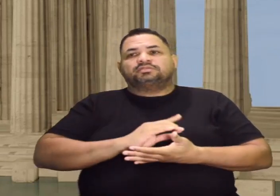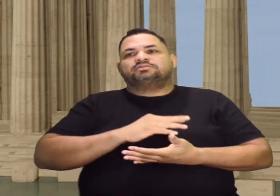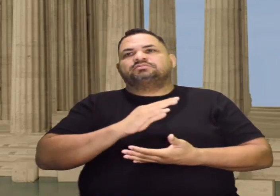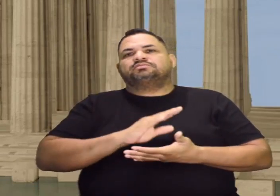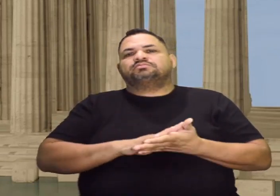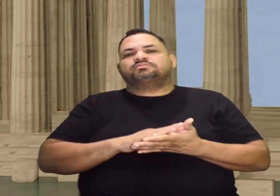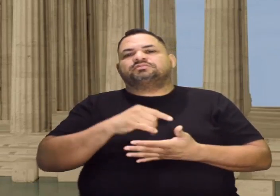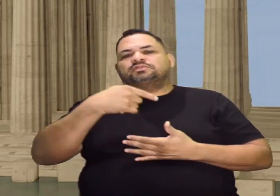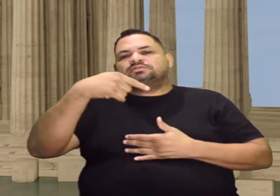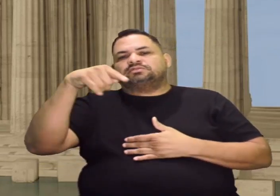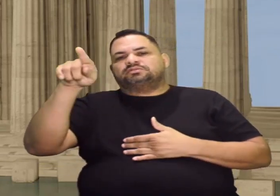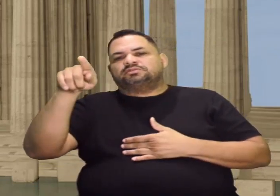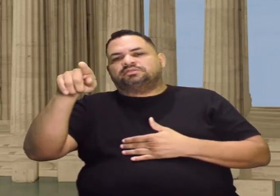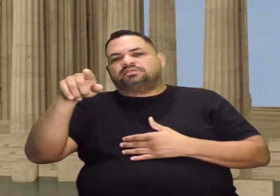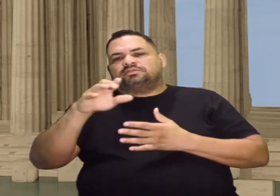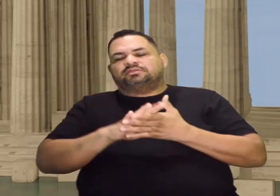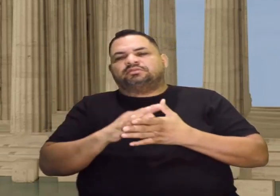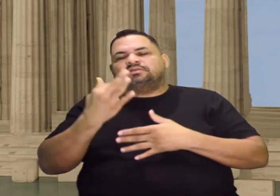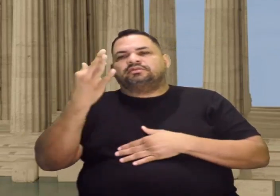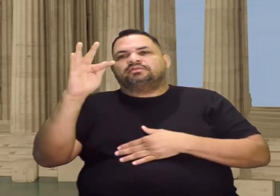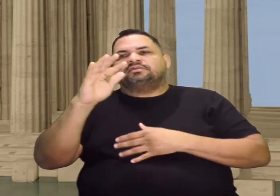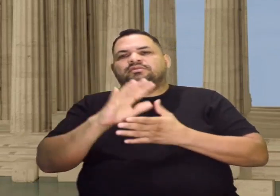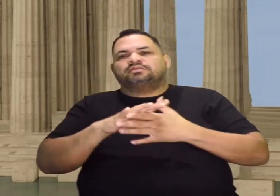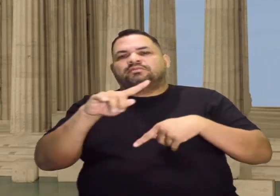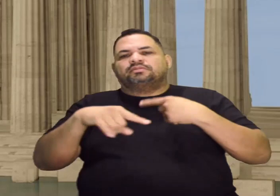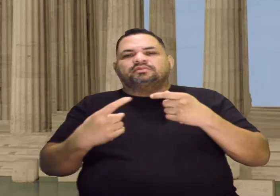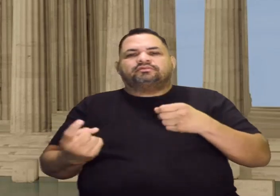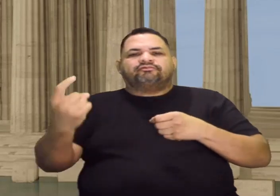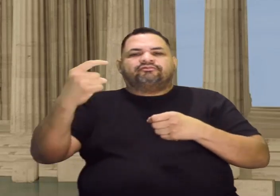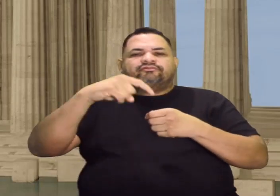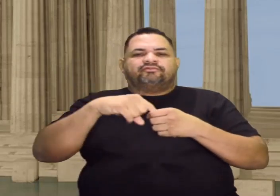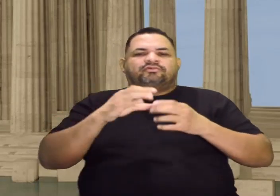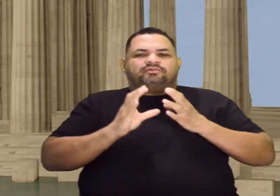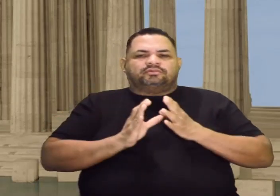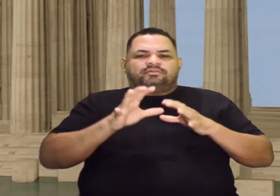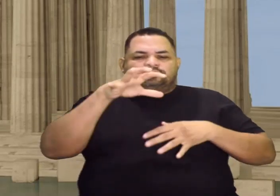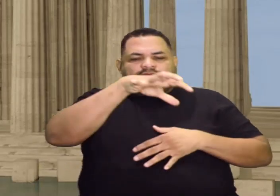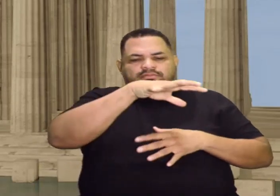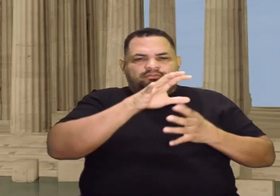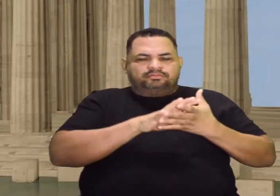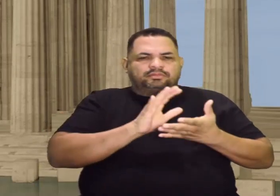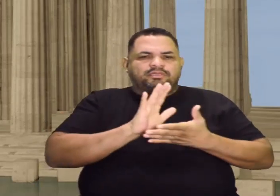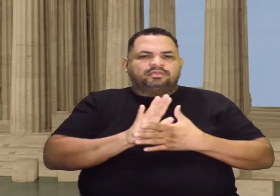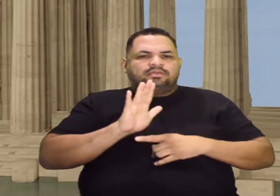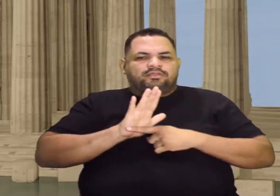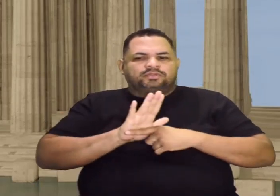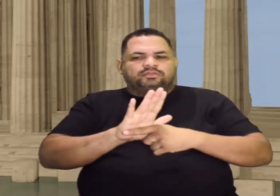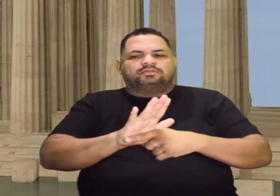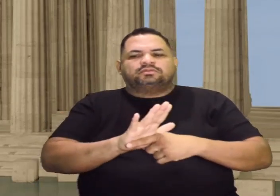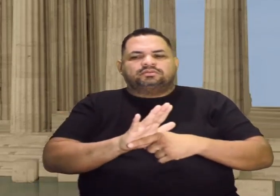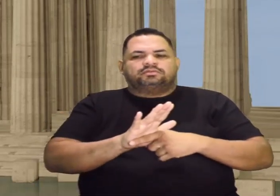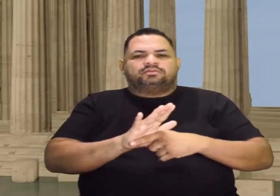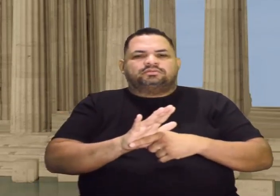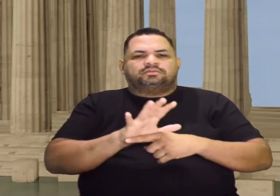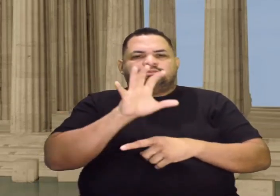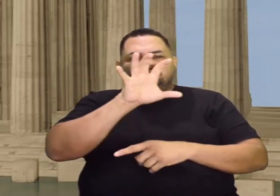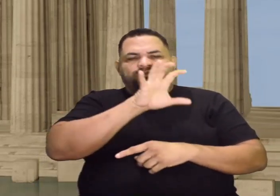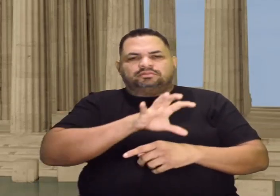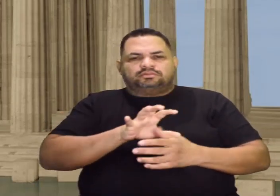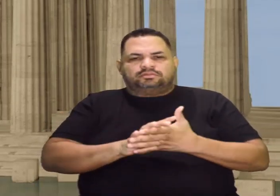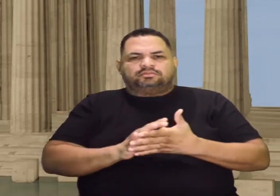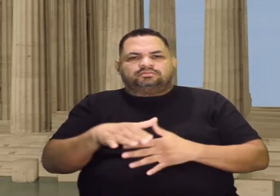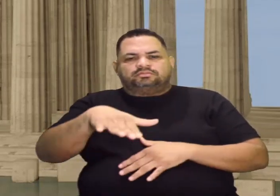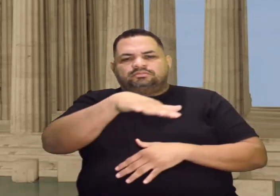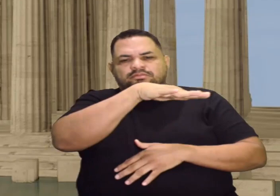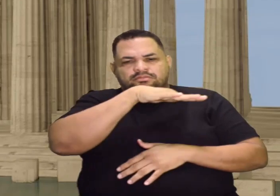ou próximo, né? E volta para a sua região, para a sua comunidade, para contribuir, trabalhar lá e ajudar, ser útil,